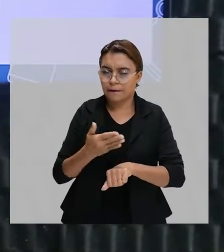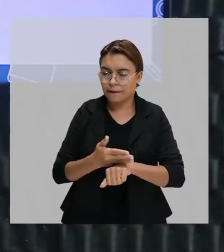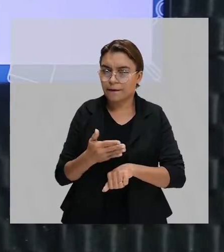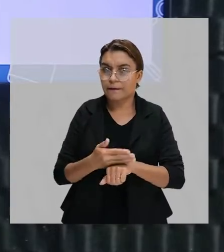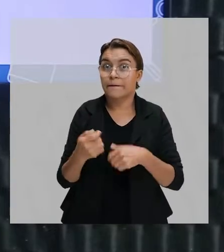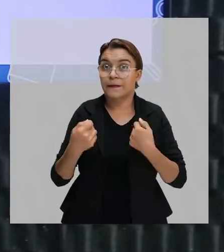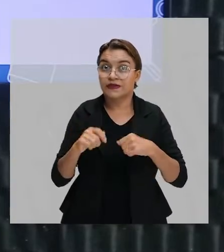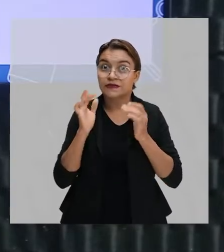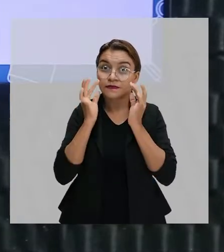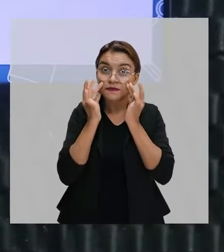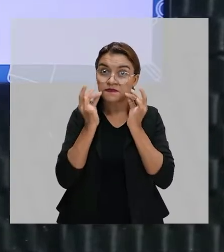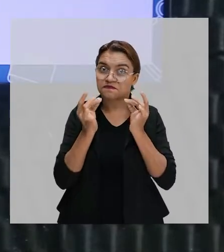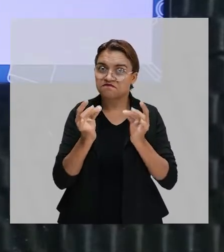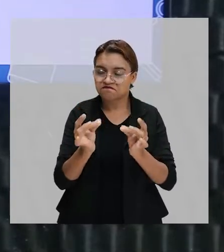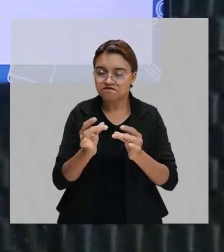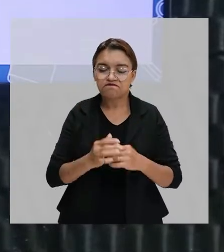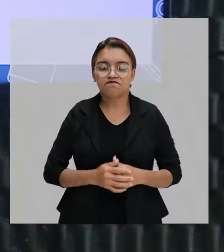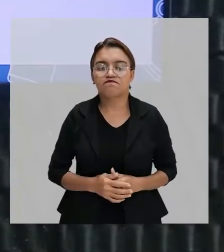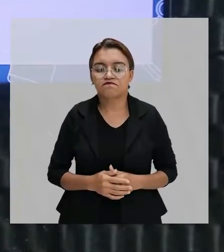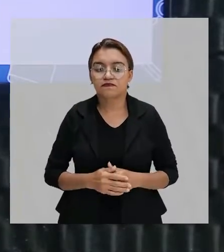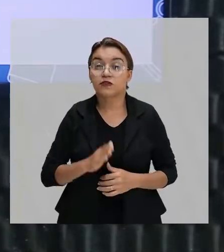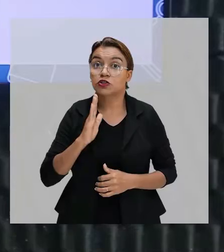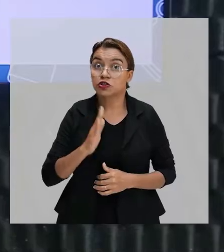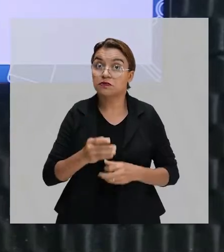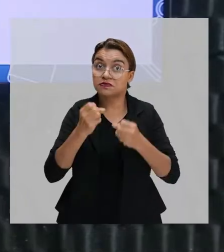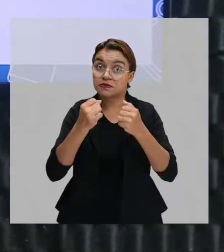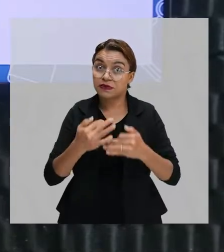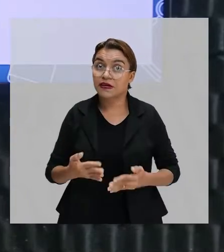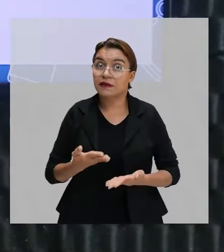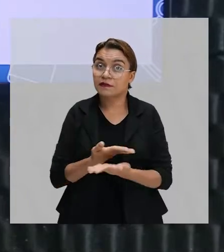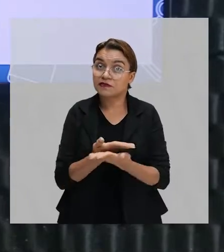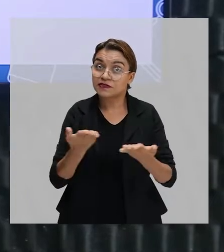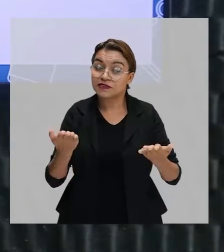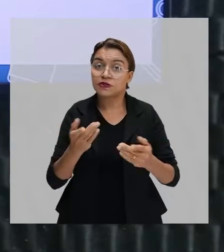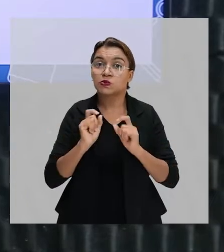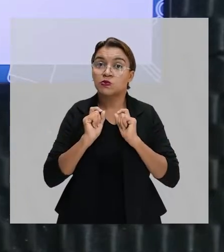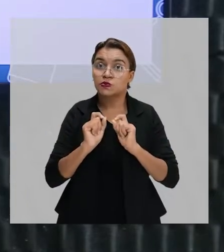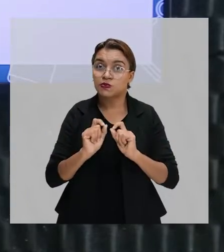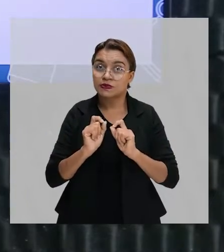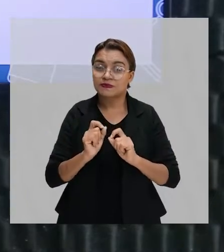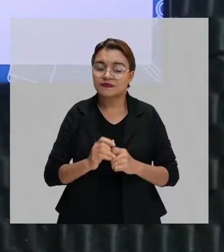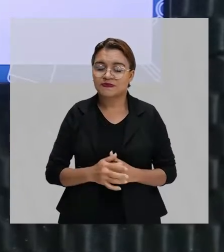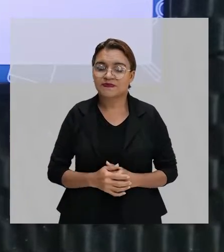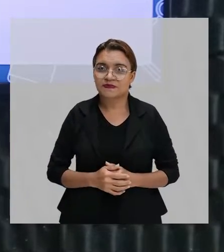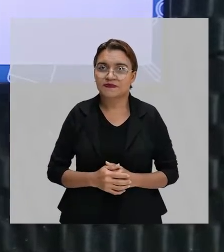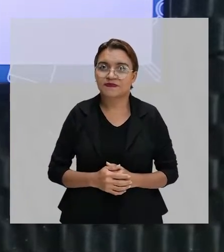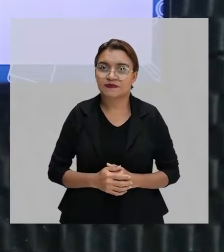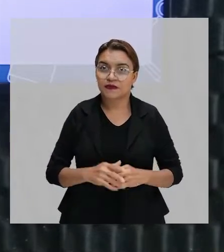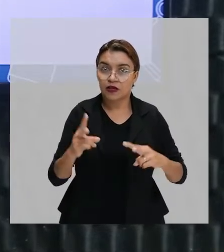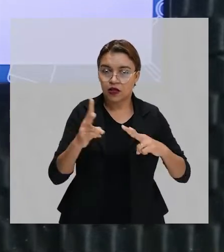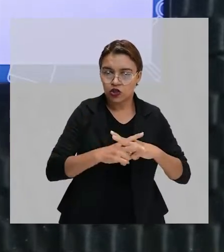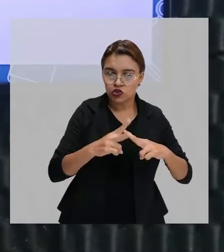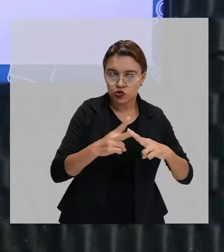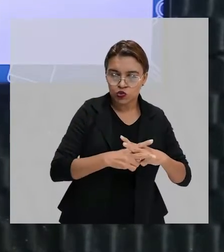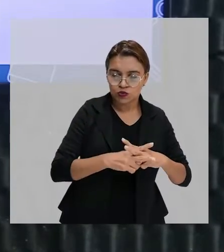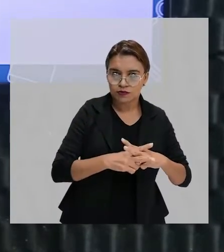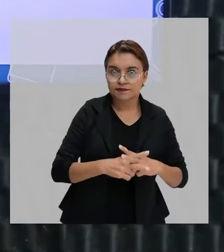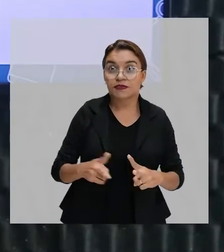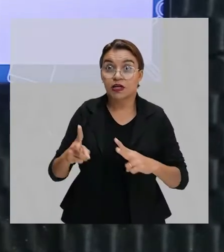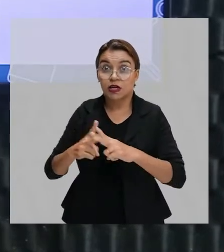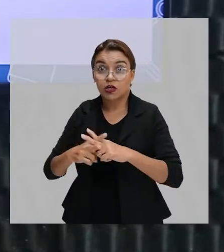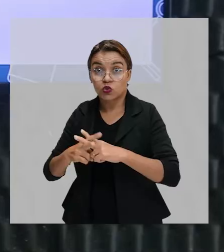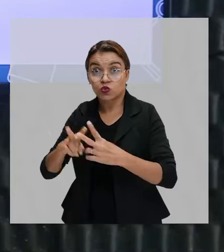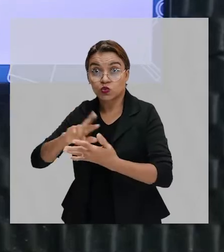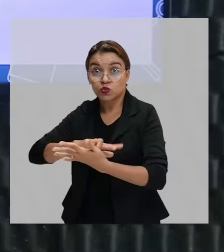prestar atenção então o que eu acabei de falar para vocês eu falei para vocês que as lutas e as artes